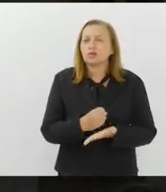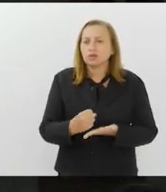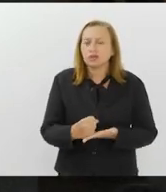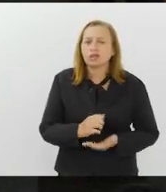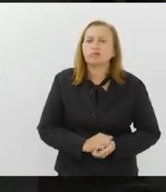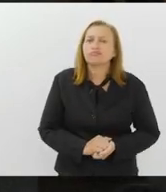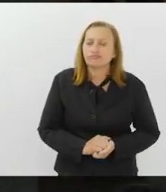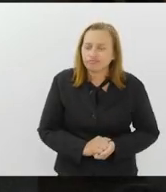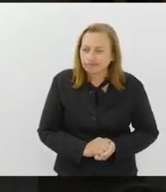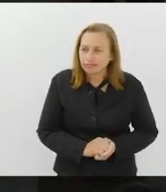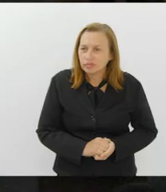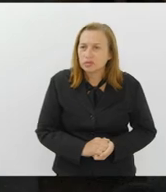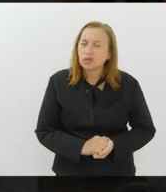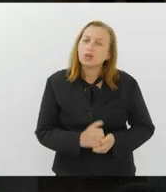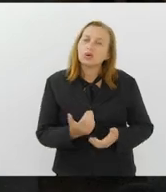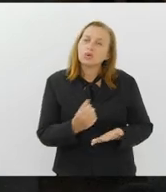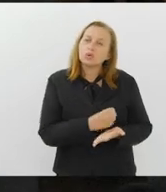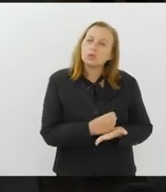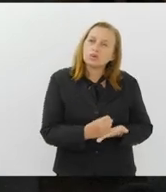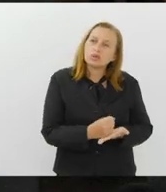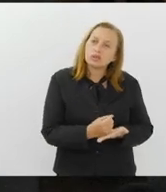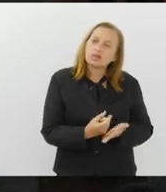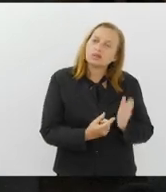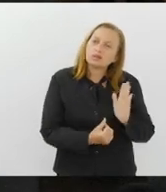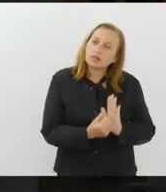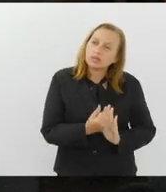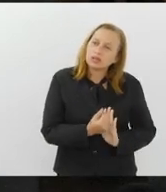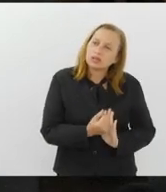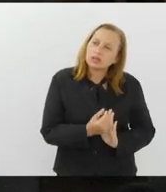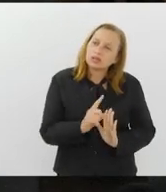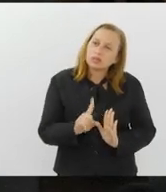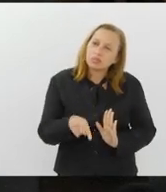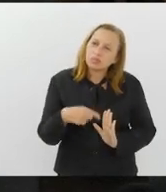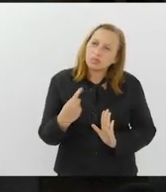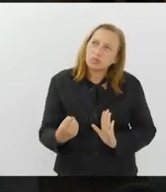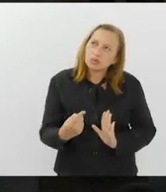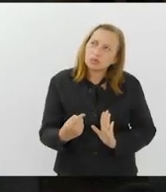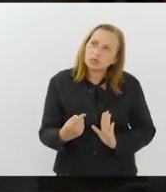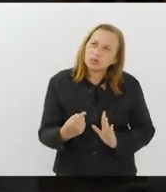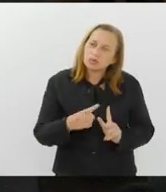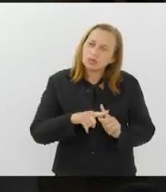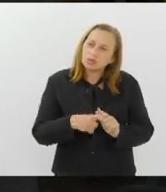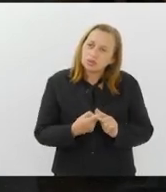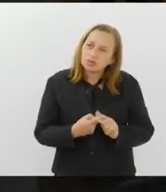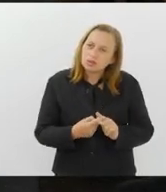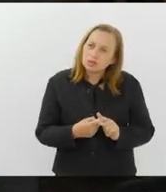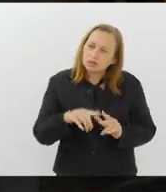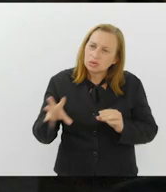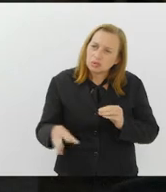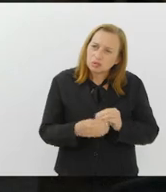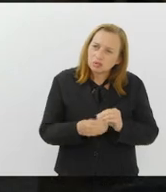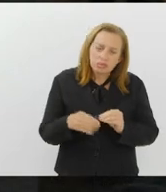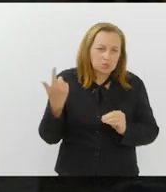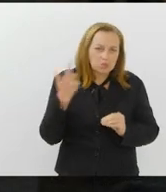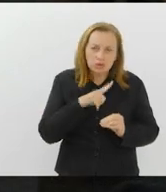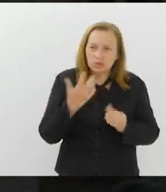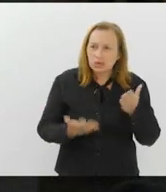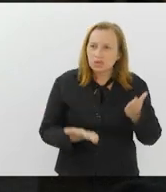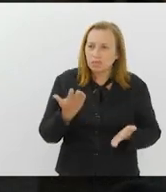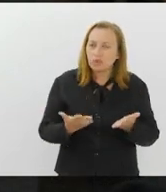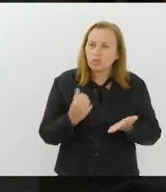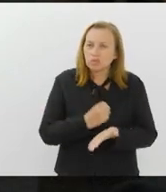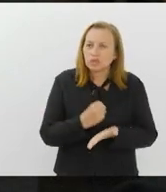insustentáveis, eles se mostram financeiramente insustentáveis depois de reajustes aplicados que não conseguem mais equilibrar o contrato.